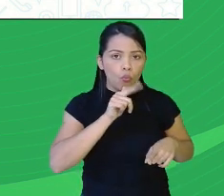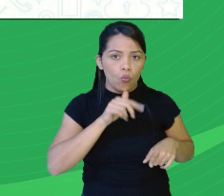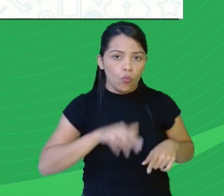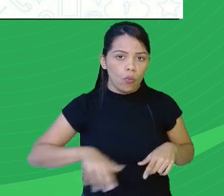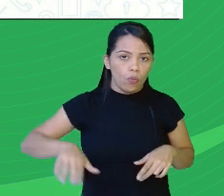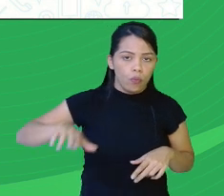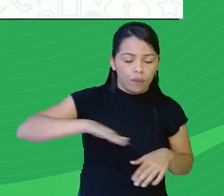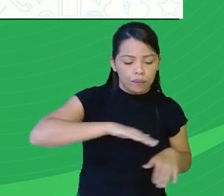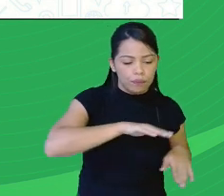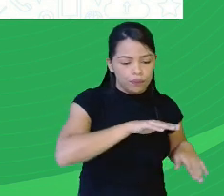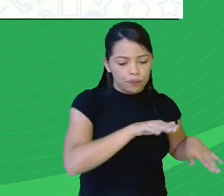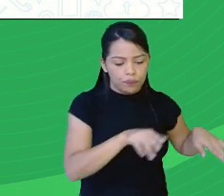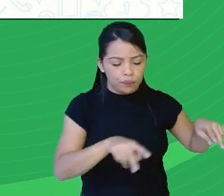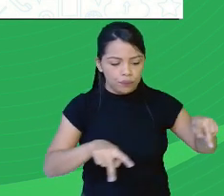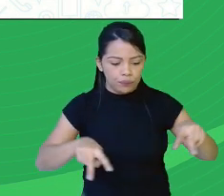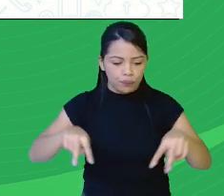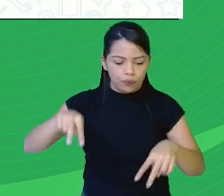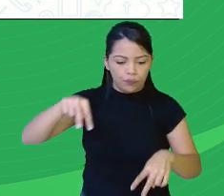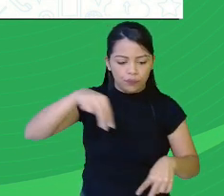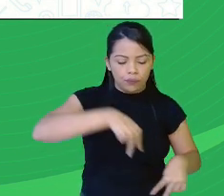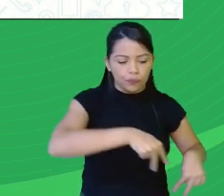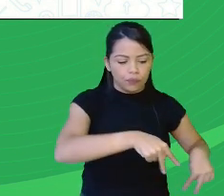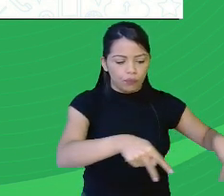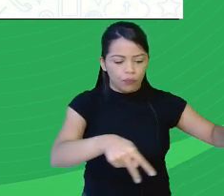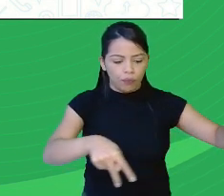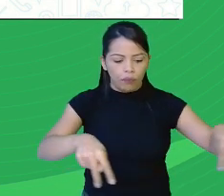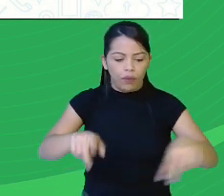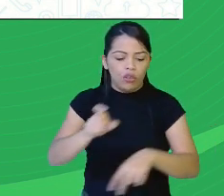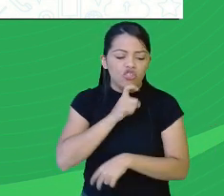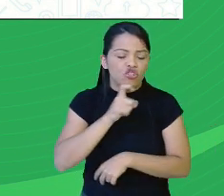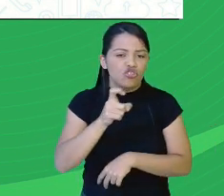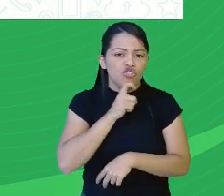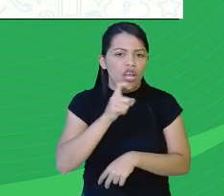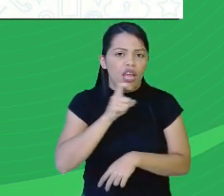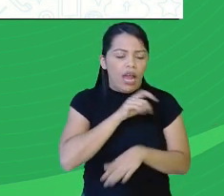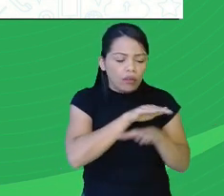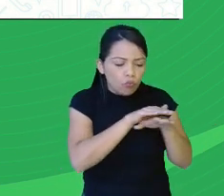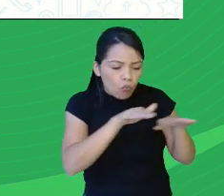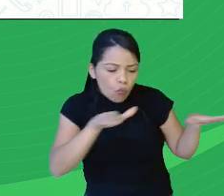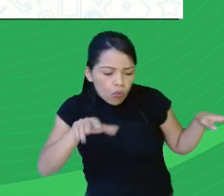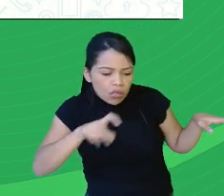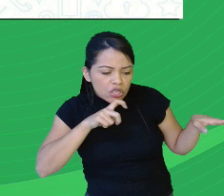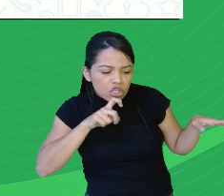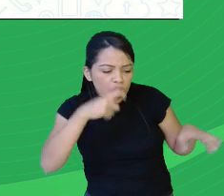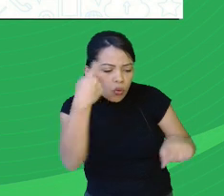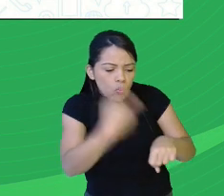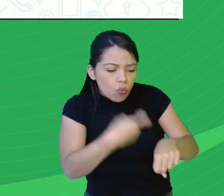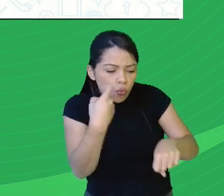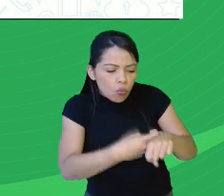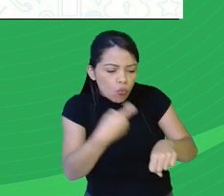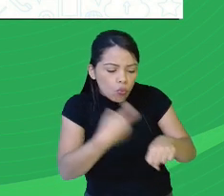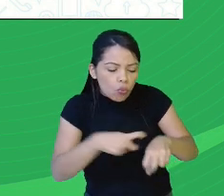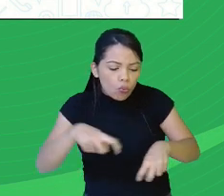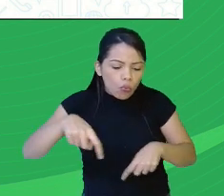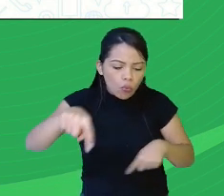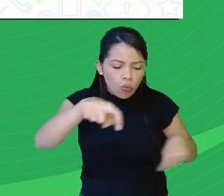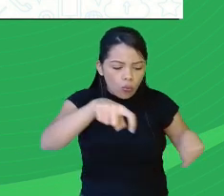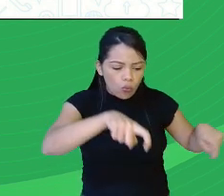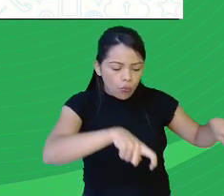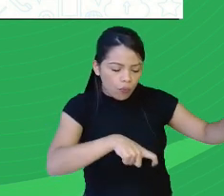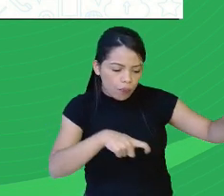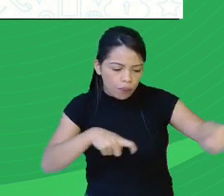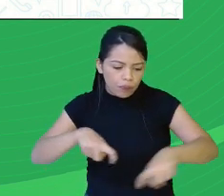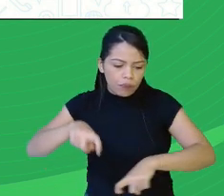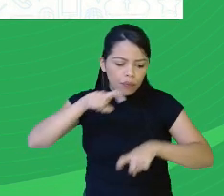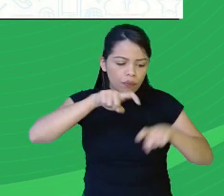despreocupadas. De repente, o gelo quebrou e uma delas caiu, ficando presa